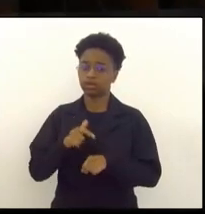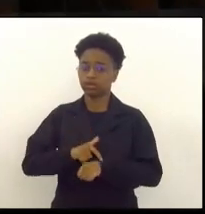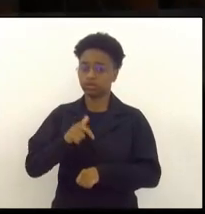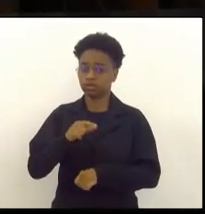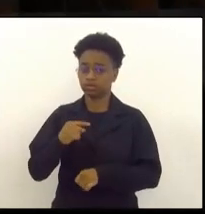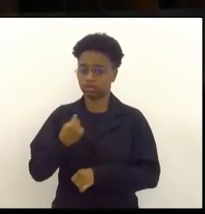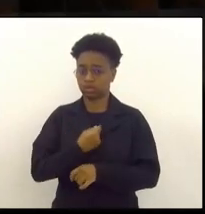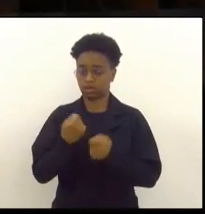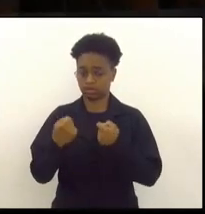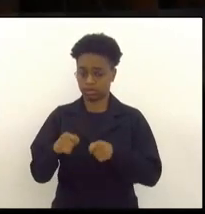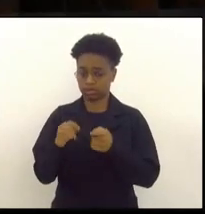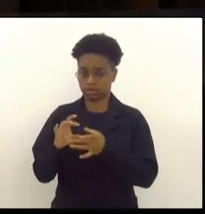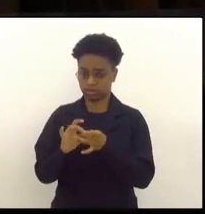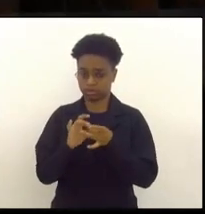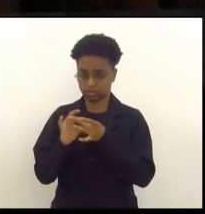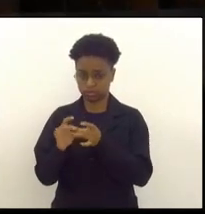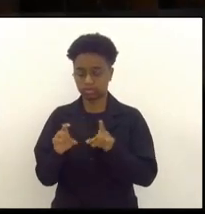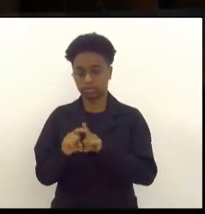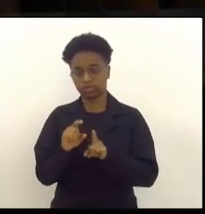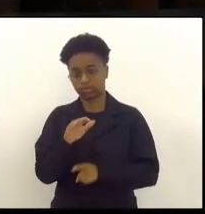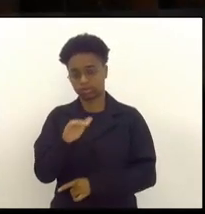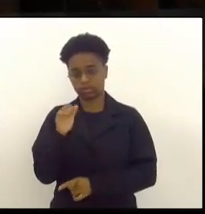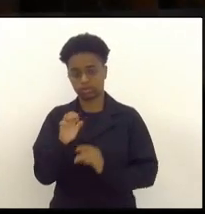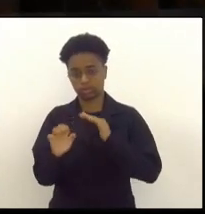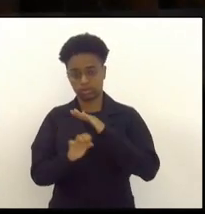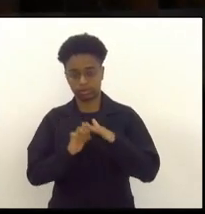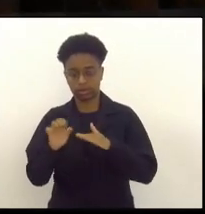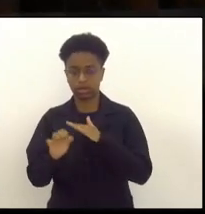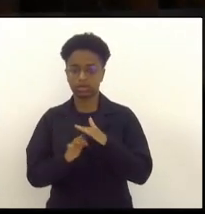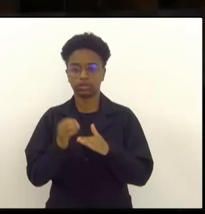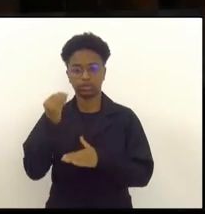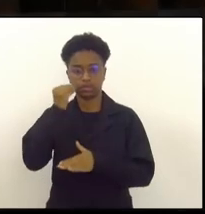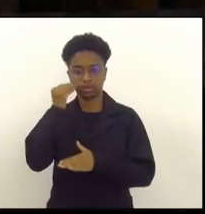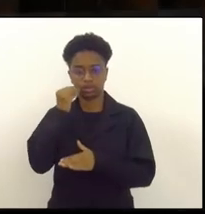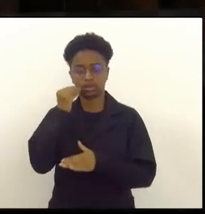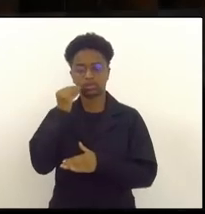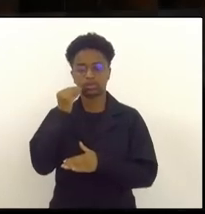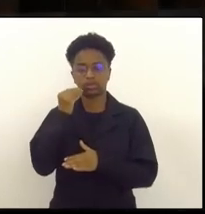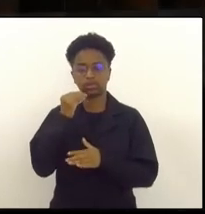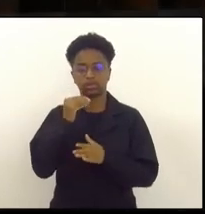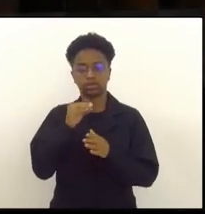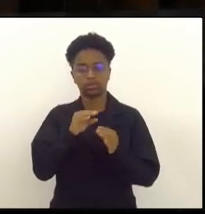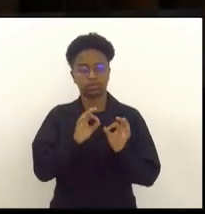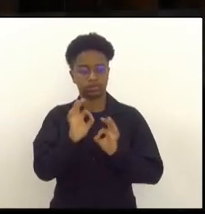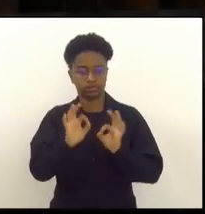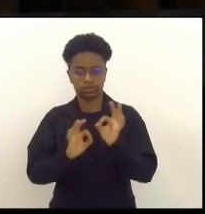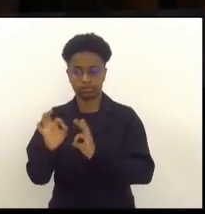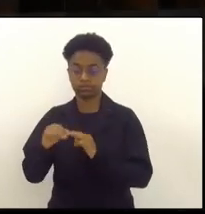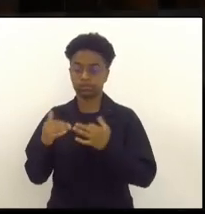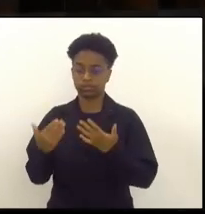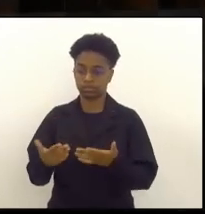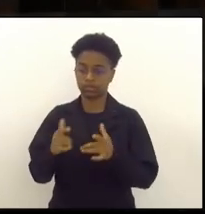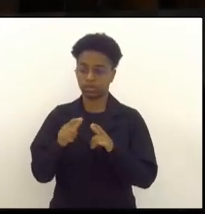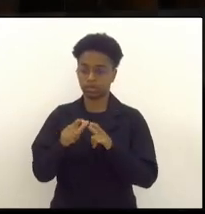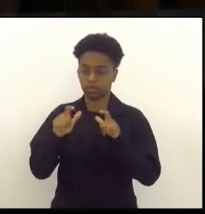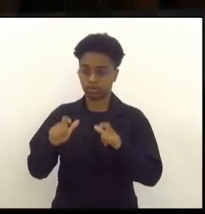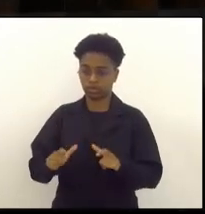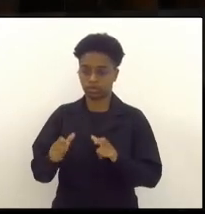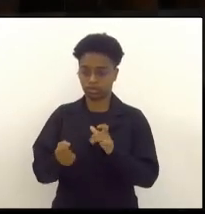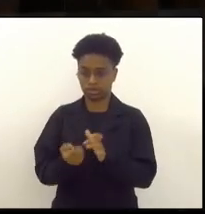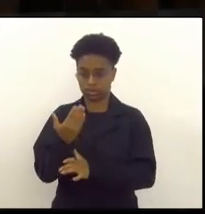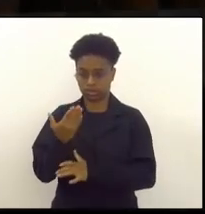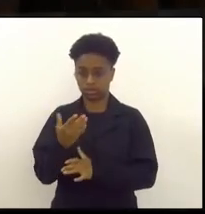todos precisamos nos unir. Chamamos também as empresas para que fizessem destinações e aquele laboratório fosse